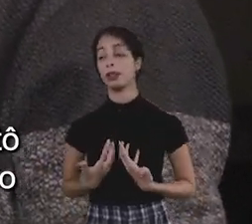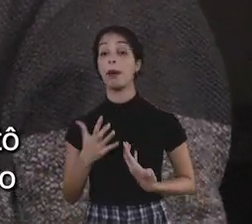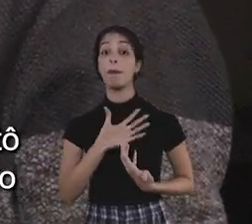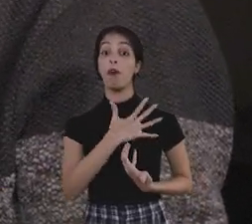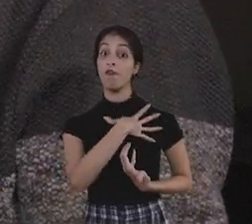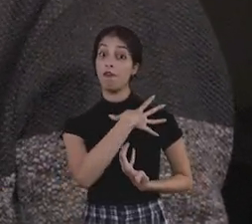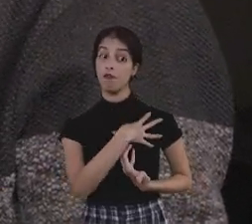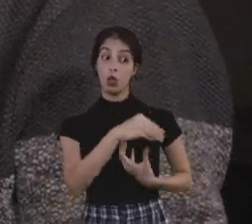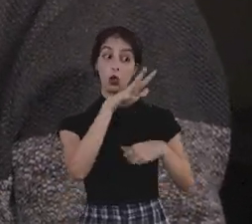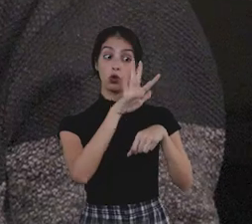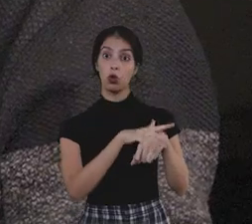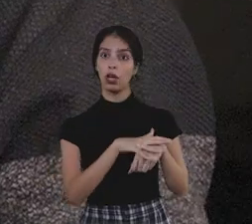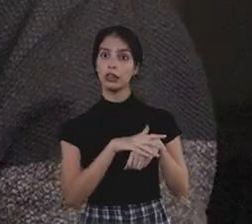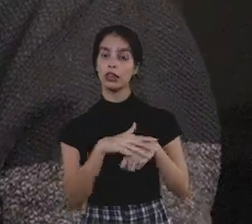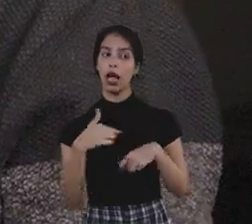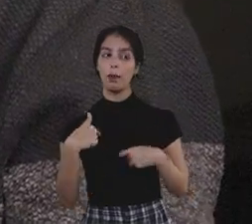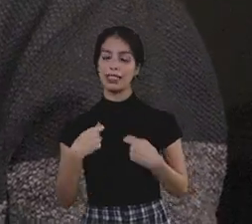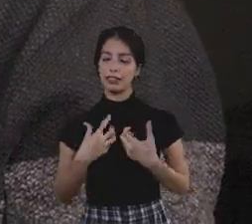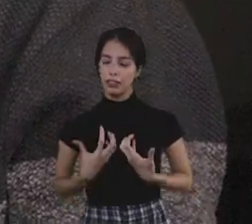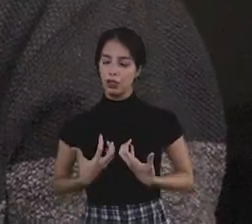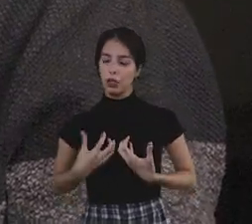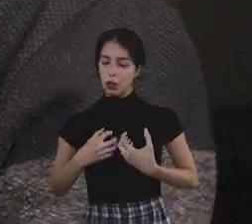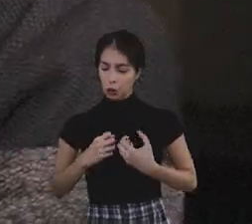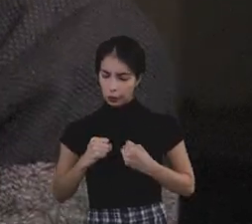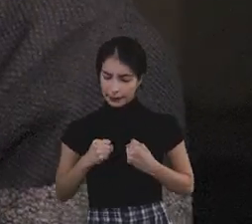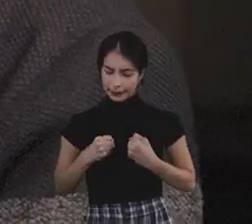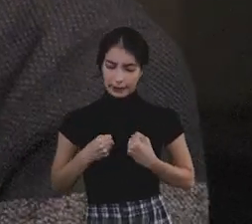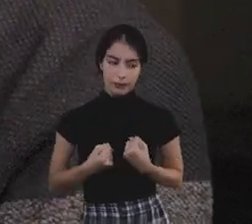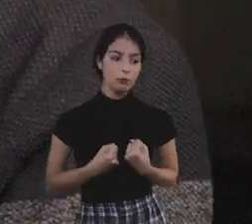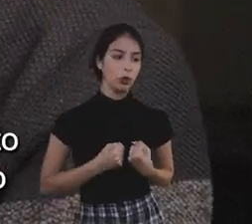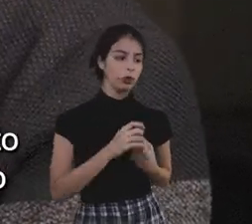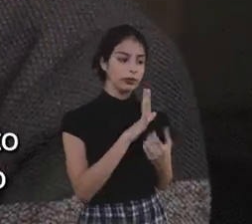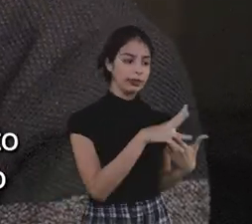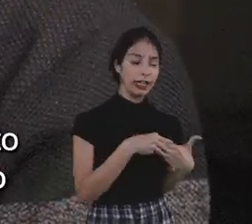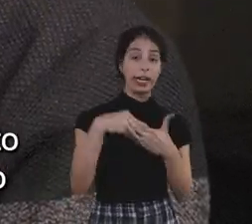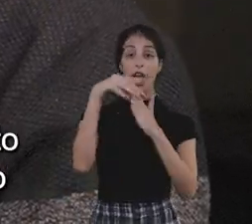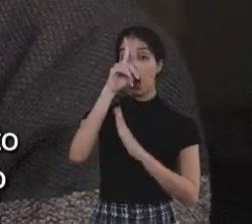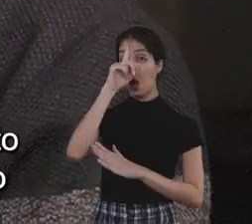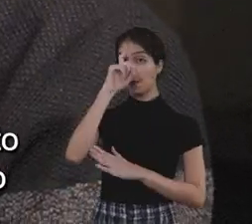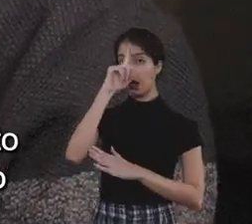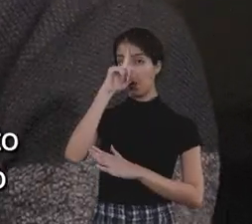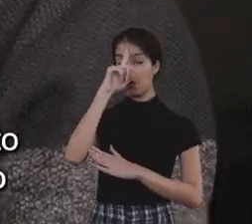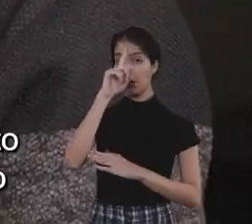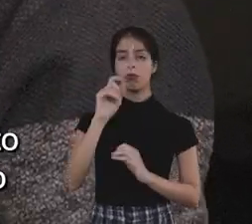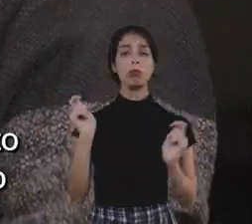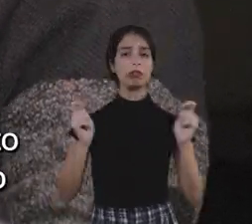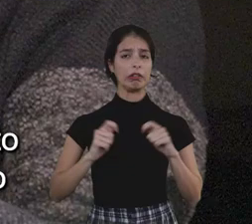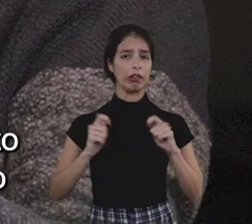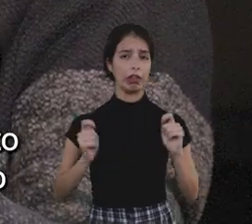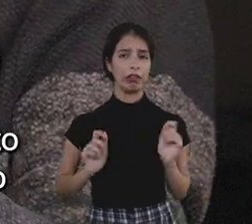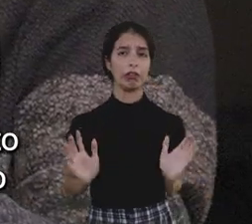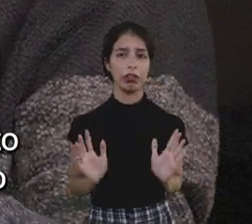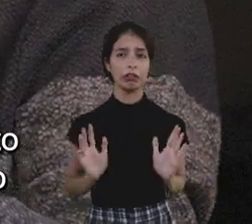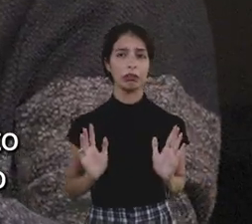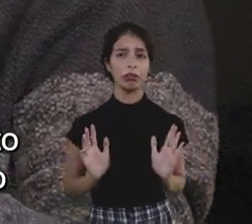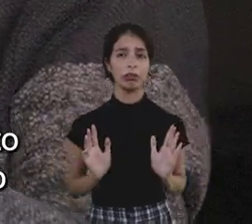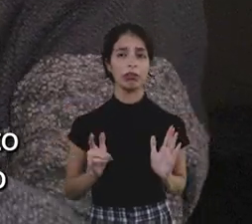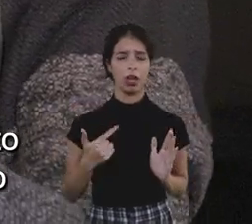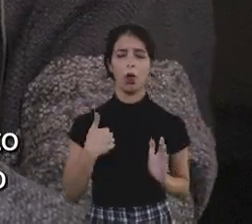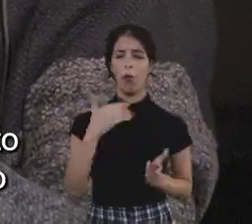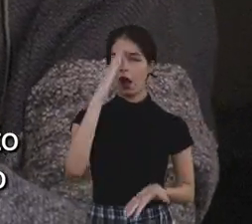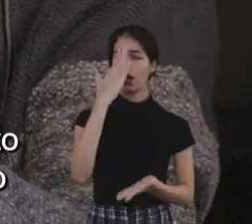aí o meu filho fica doente eu preciso levá-lo para Hospital de noite eu não vou ter uma boa noite de sono né então se eu já tiver